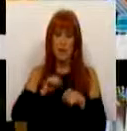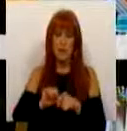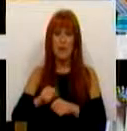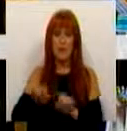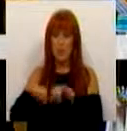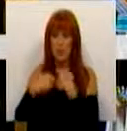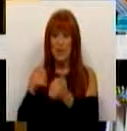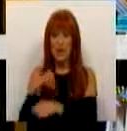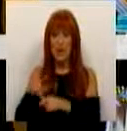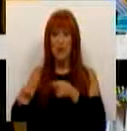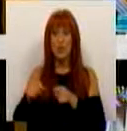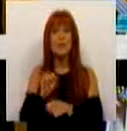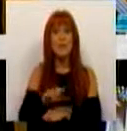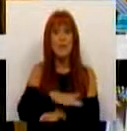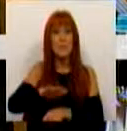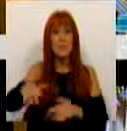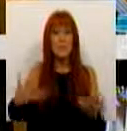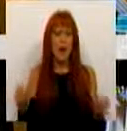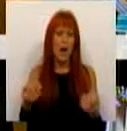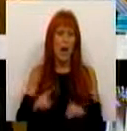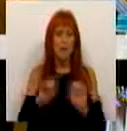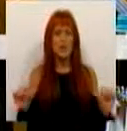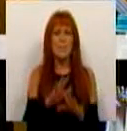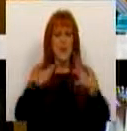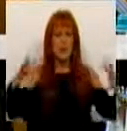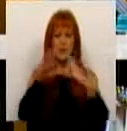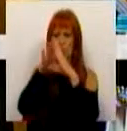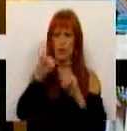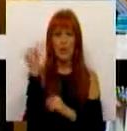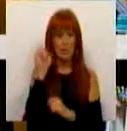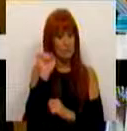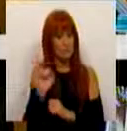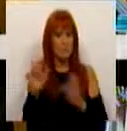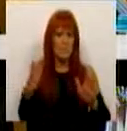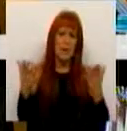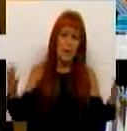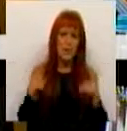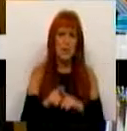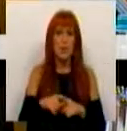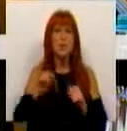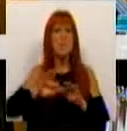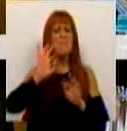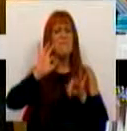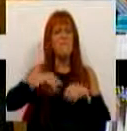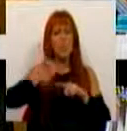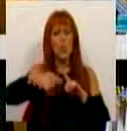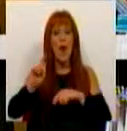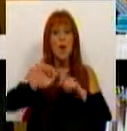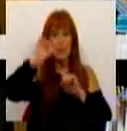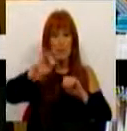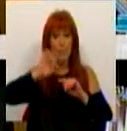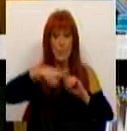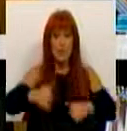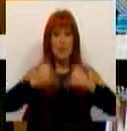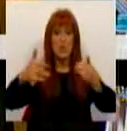na gestão de um parque. Claro que queremos alargar este modelo e institucionalizá-lo, ou seja, lá para o final do ano e início do próximo,